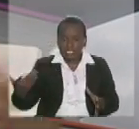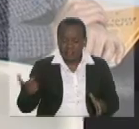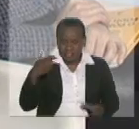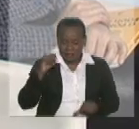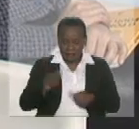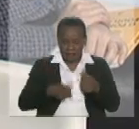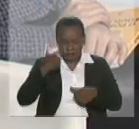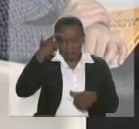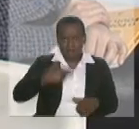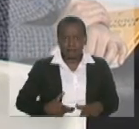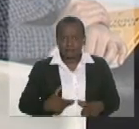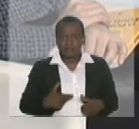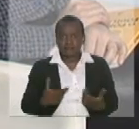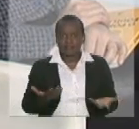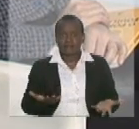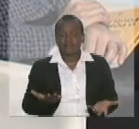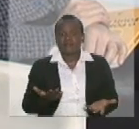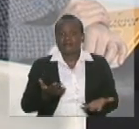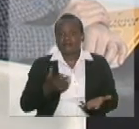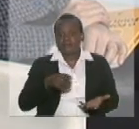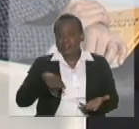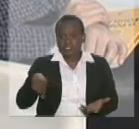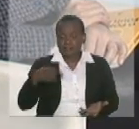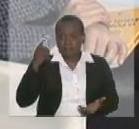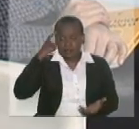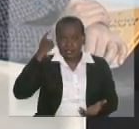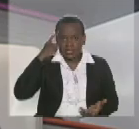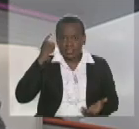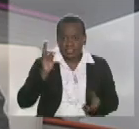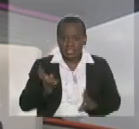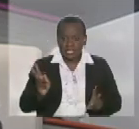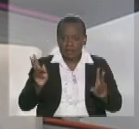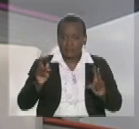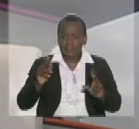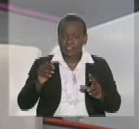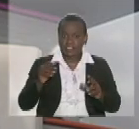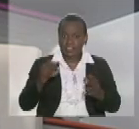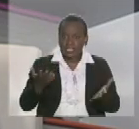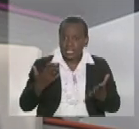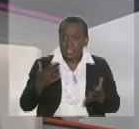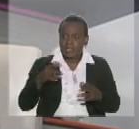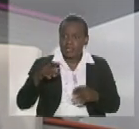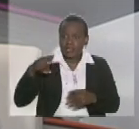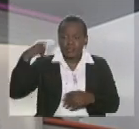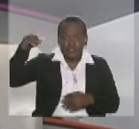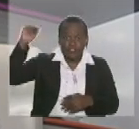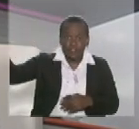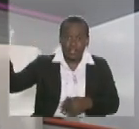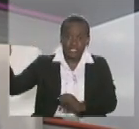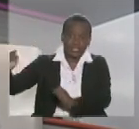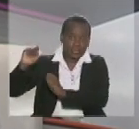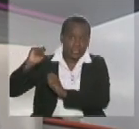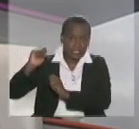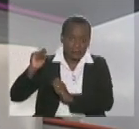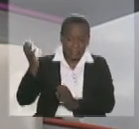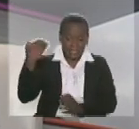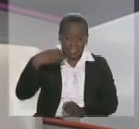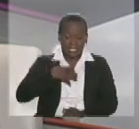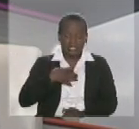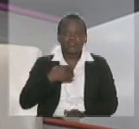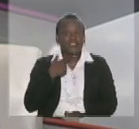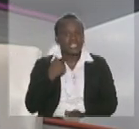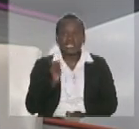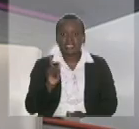acaba modelando a gente, né? Então, a gente acaba sempre se motivando através de uma coisa externa e não de uma